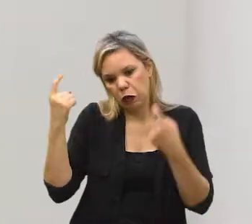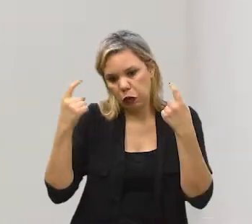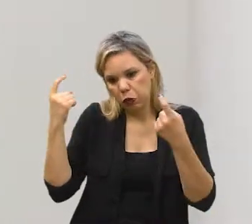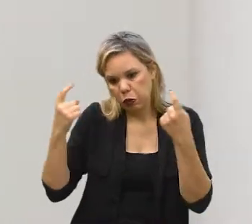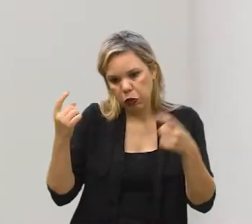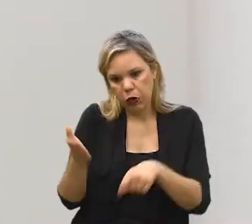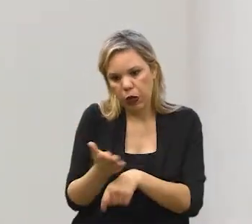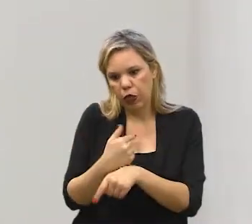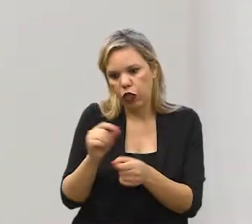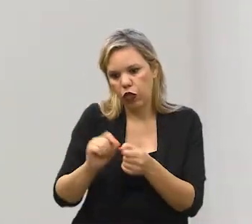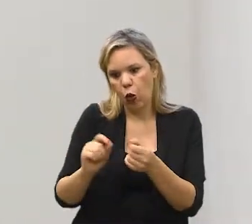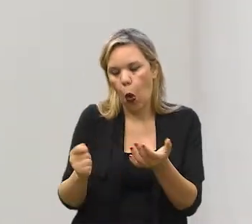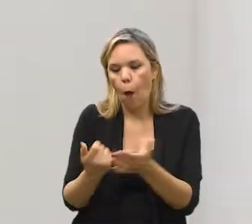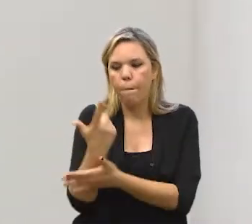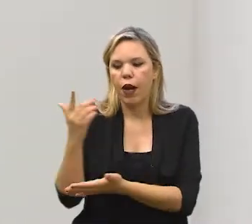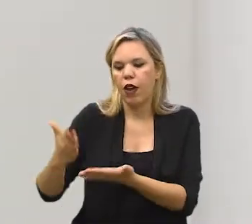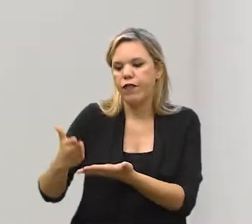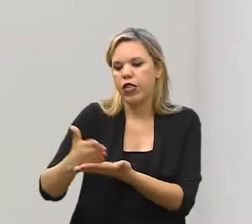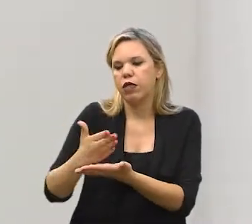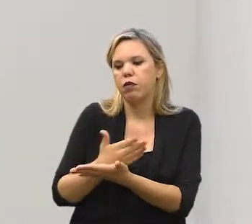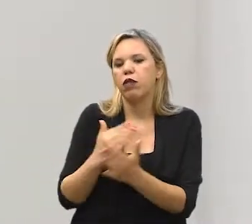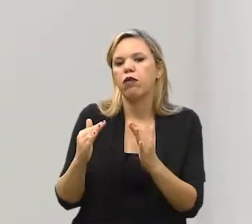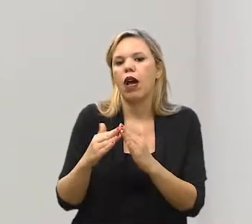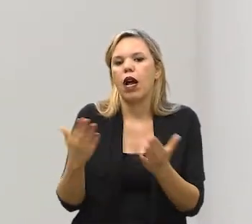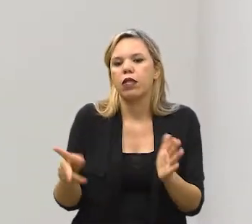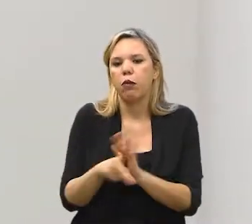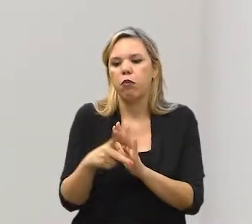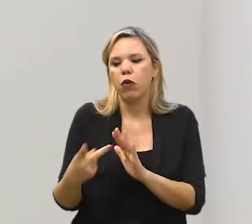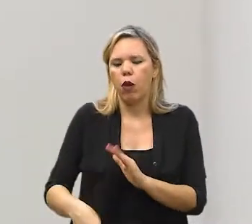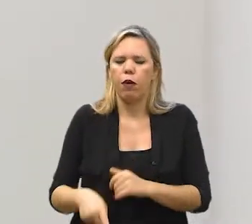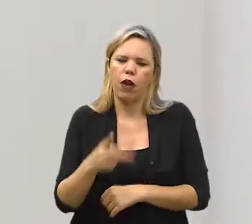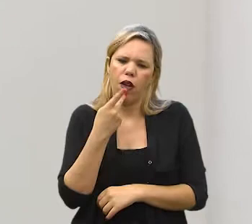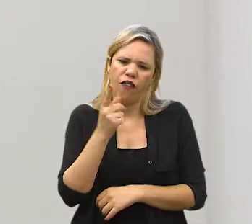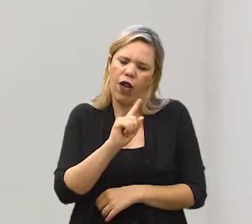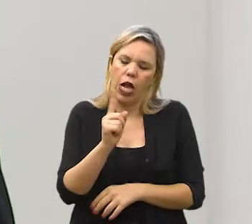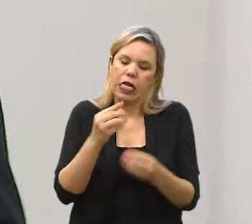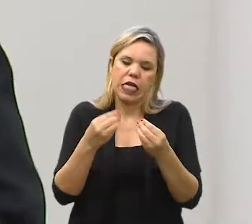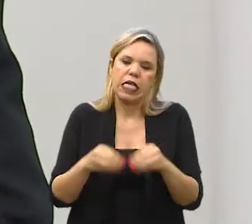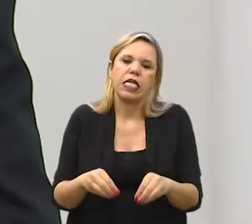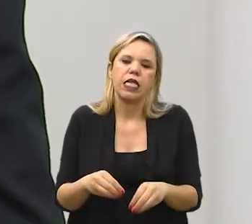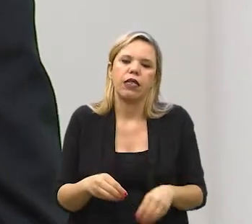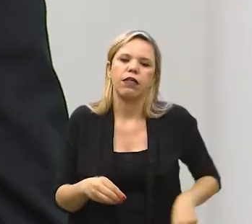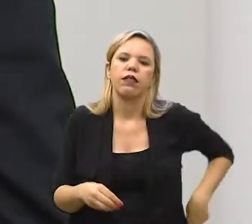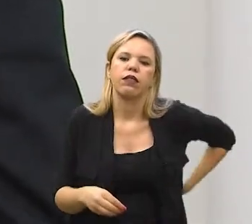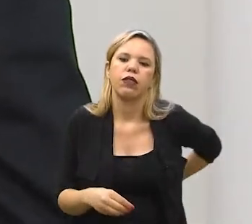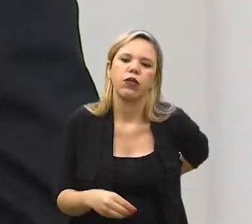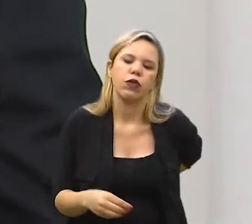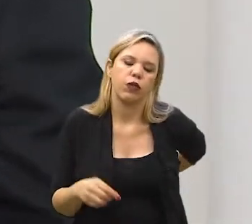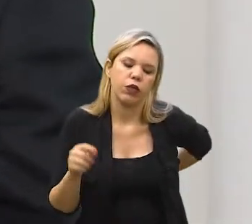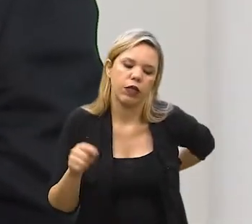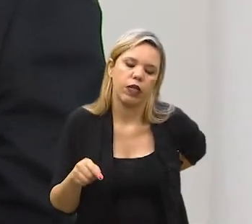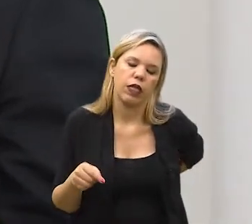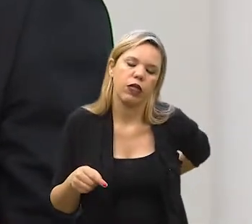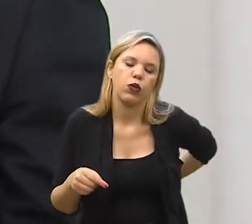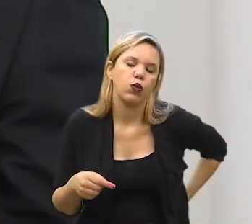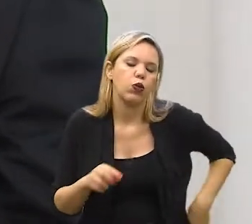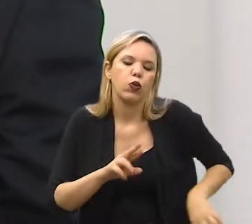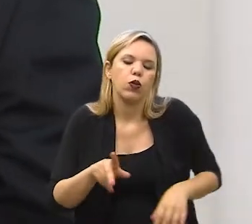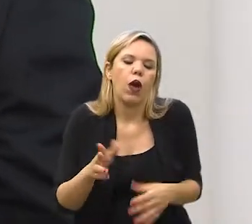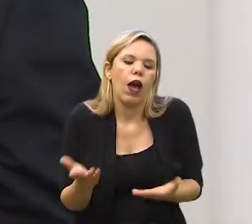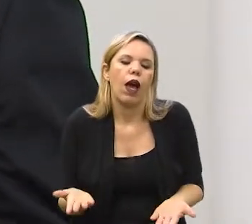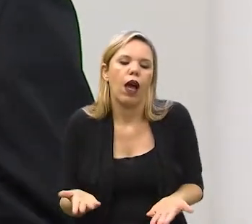preocupada antes de fazer um financiamento? Eu não digo desvantagem, né? Vantagem ou desvantagem nesse assunto eu acho que não